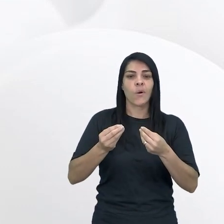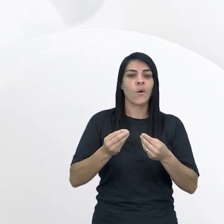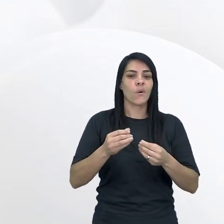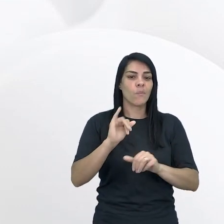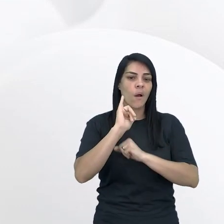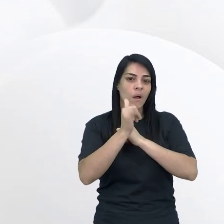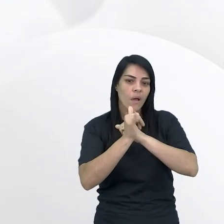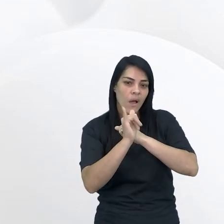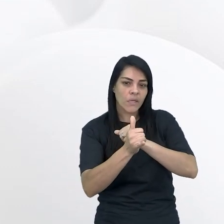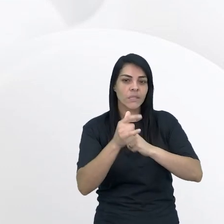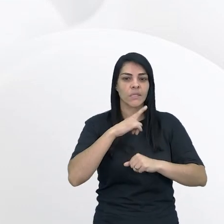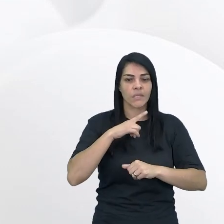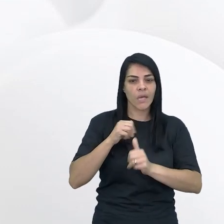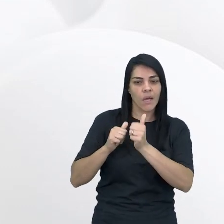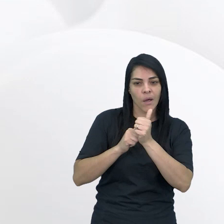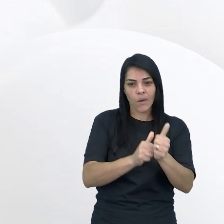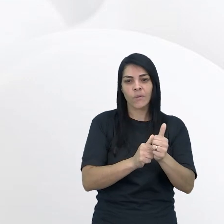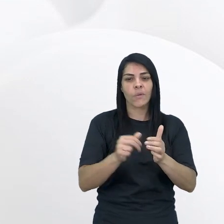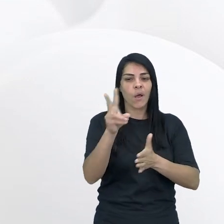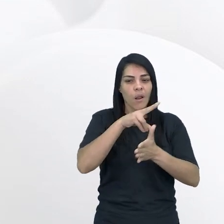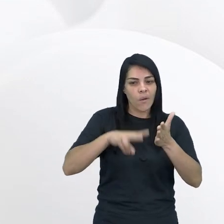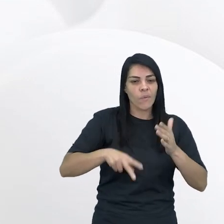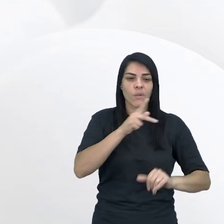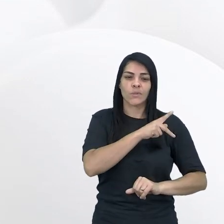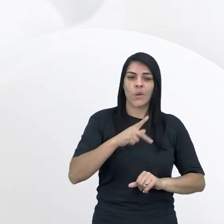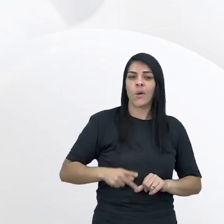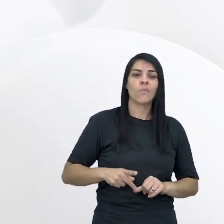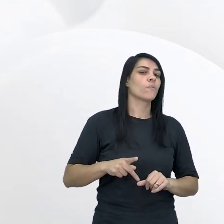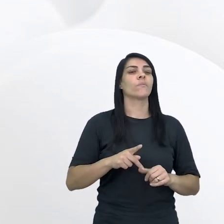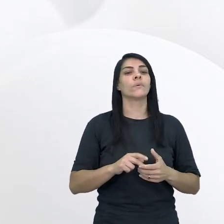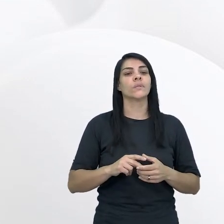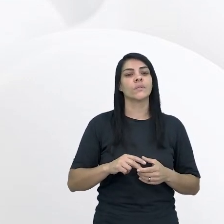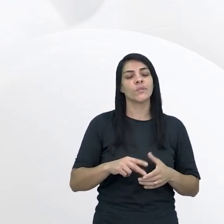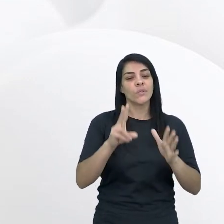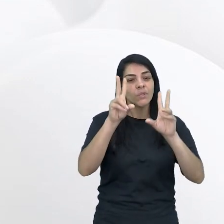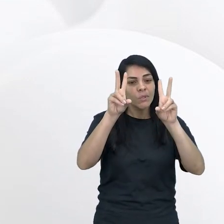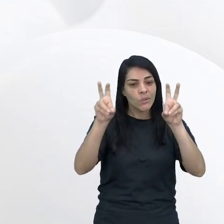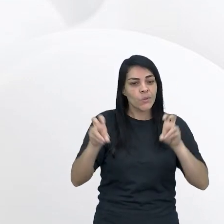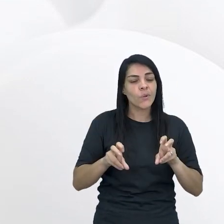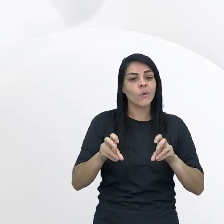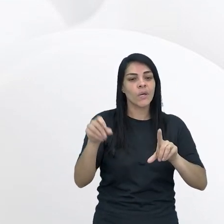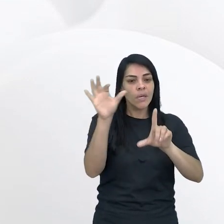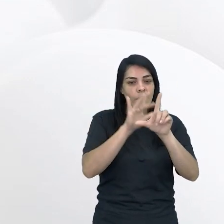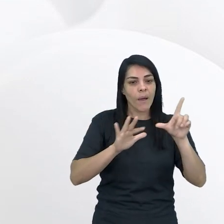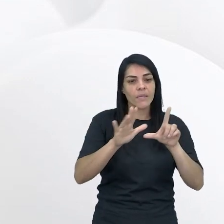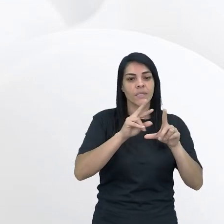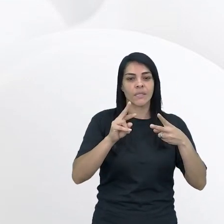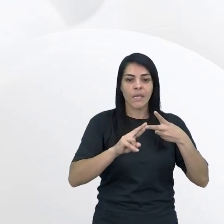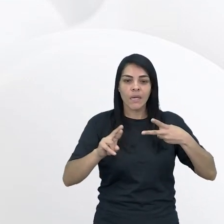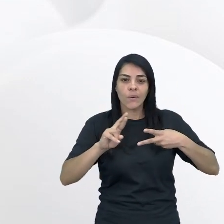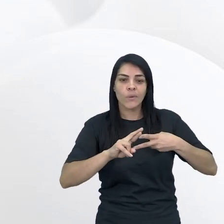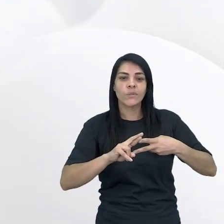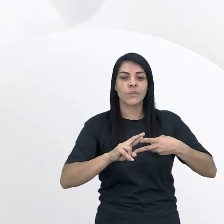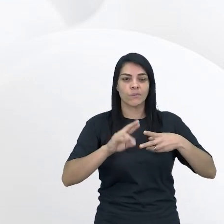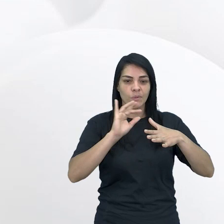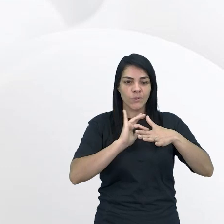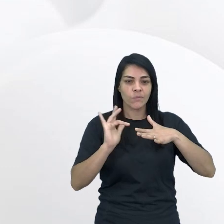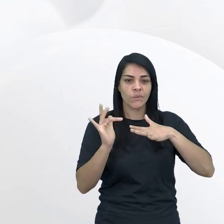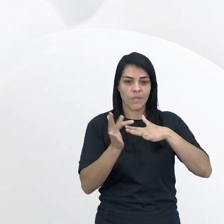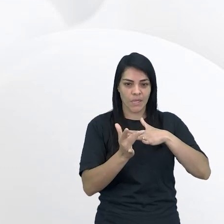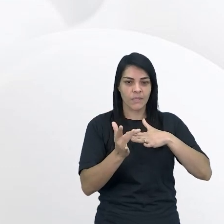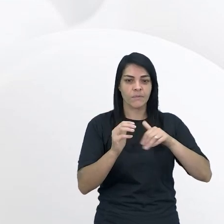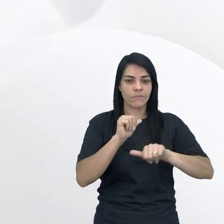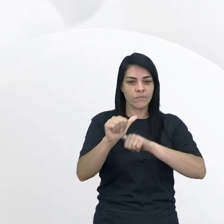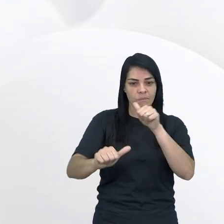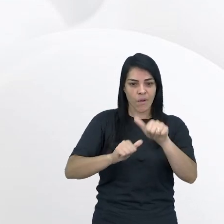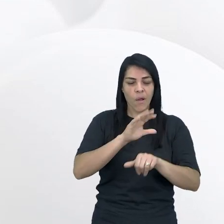uma narrativa, ao acompanhar a leitura do professor por meio do seu título, imagens, recursos